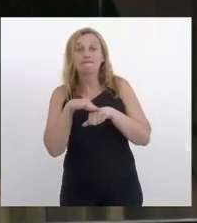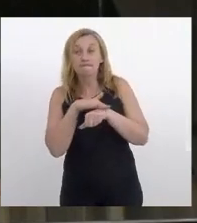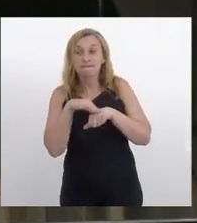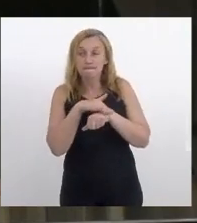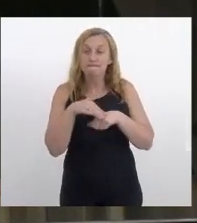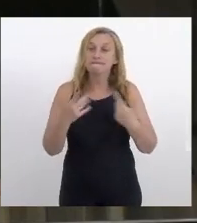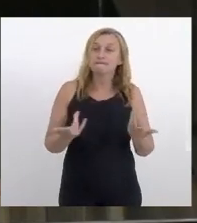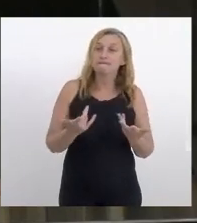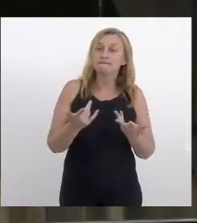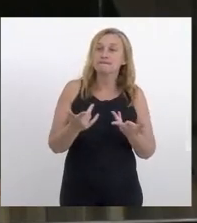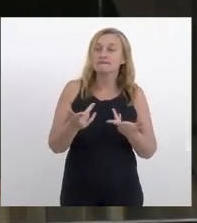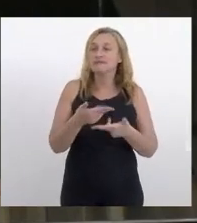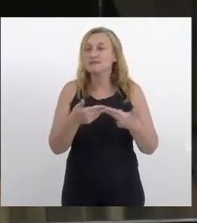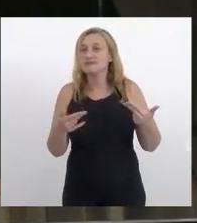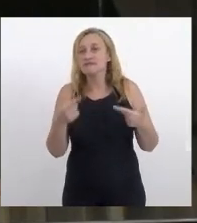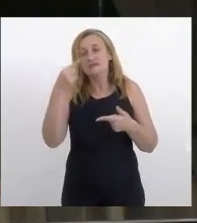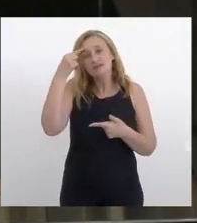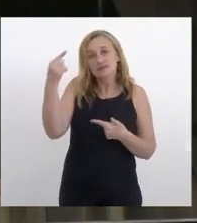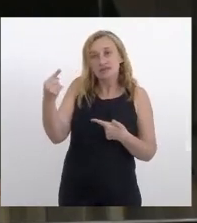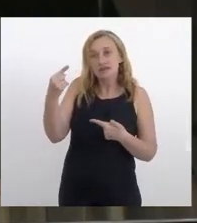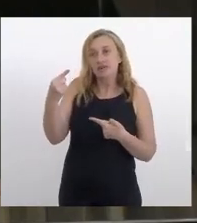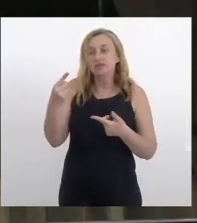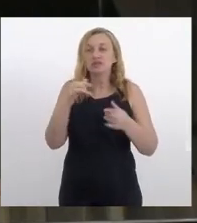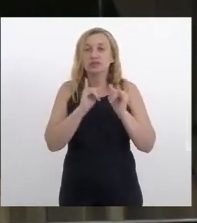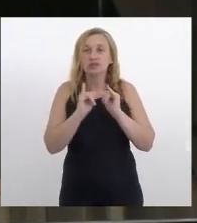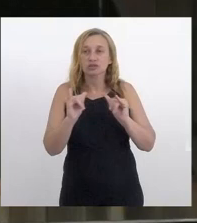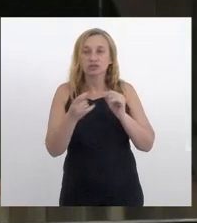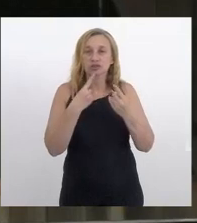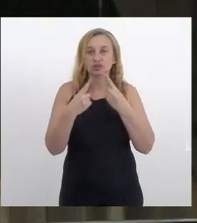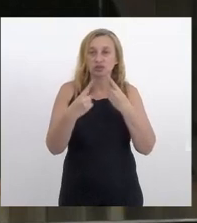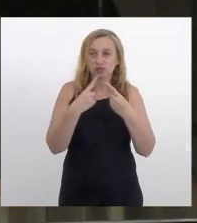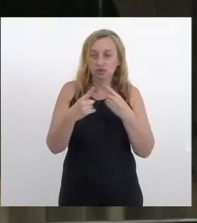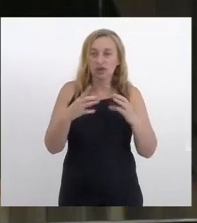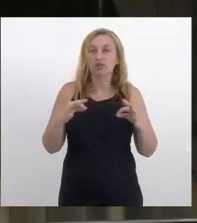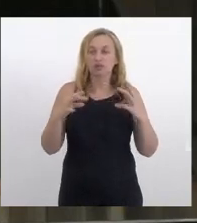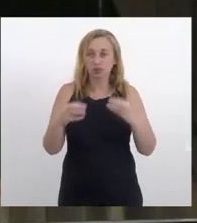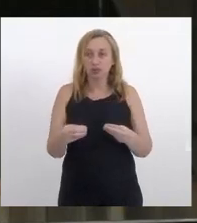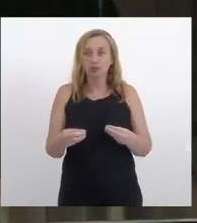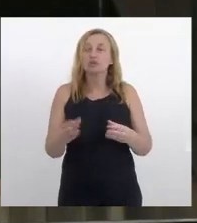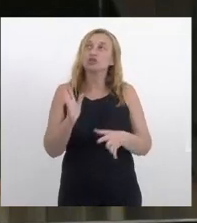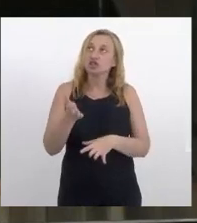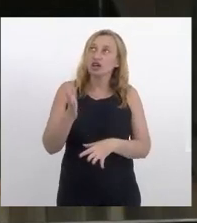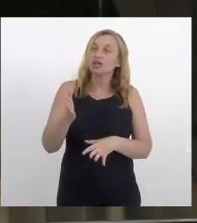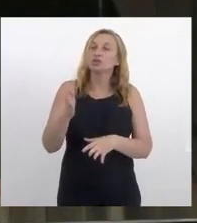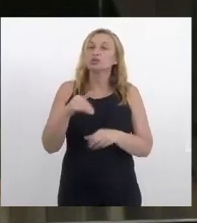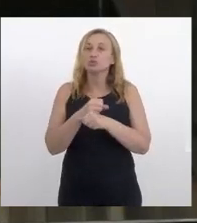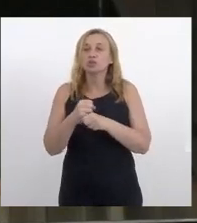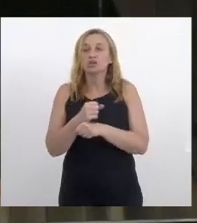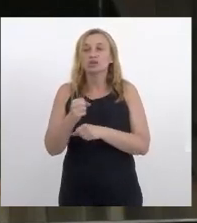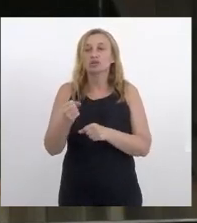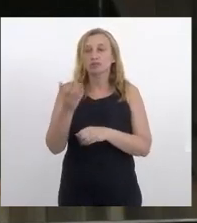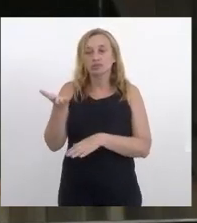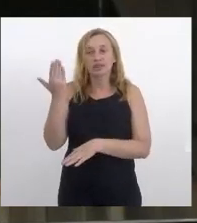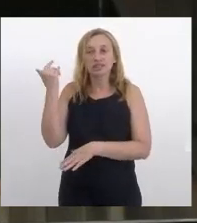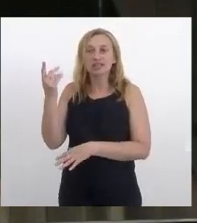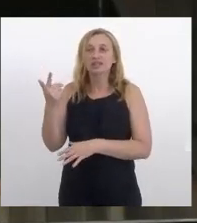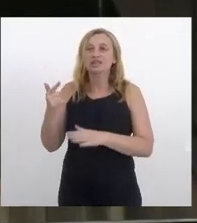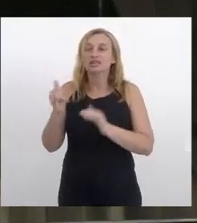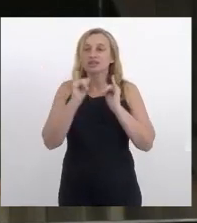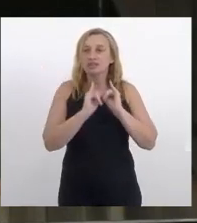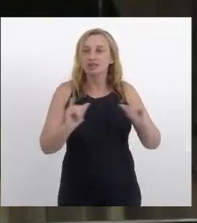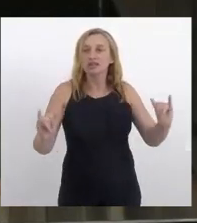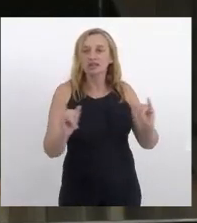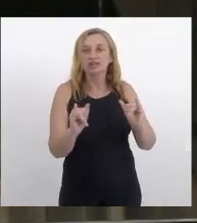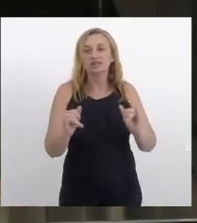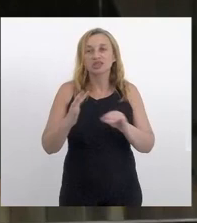conversamos, damos as ideias, se elabora, se divulga texto, como nós tivemos já o ano passado, uma declaração de esperança no final do